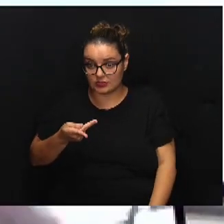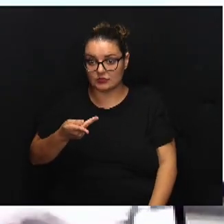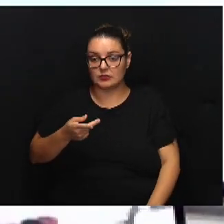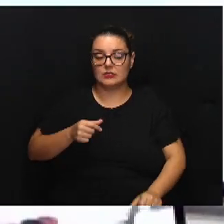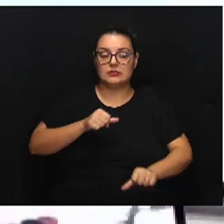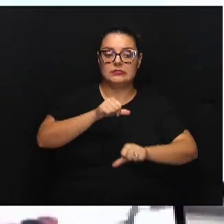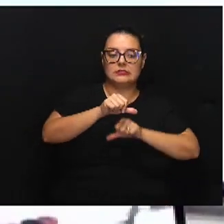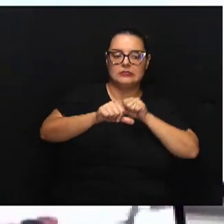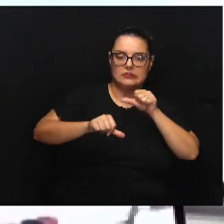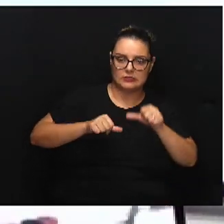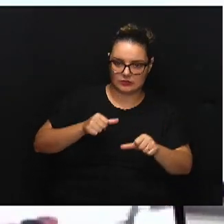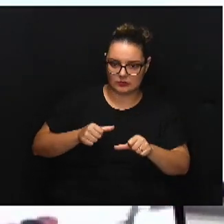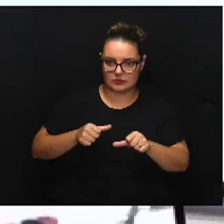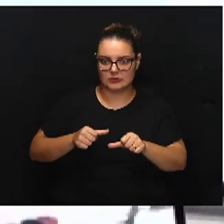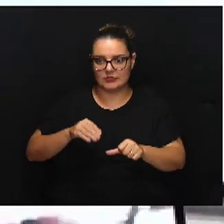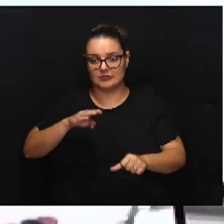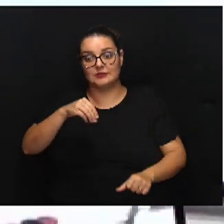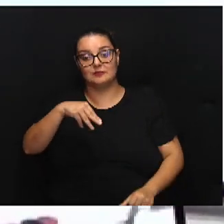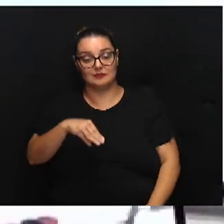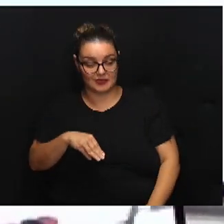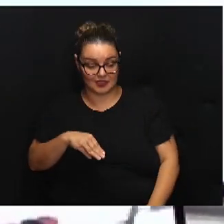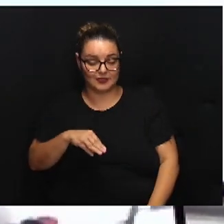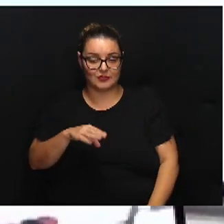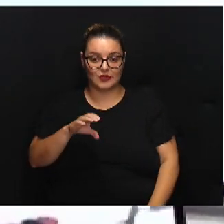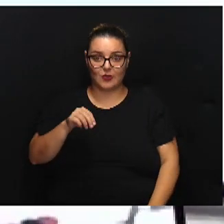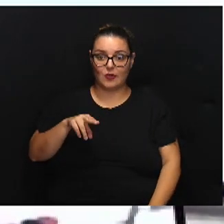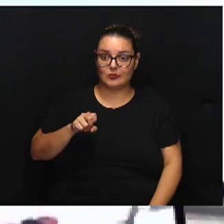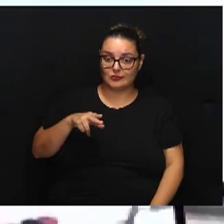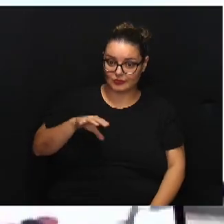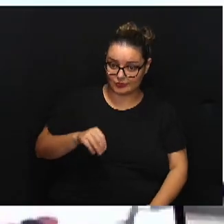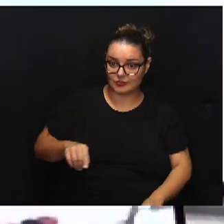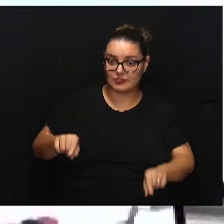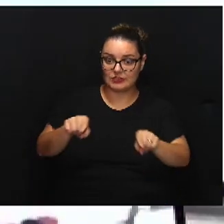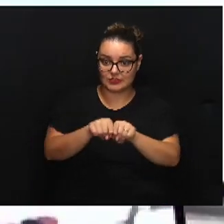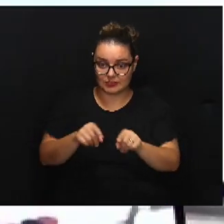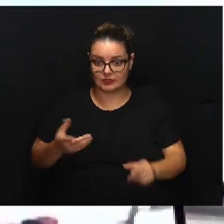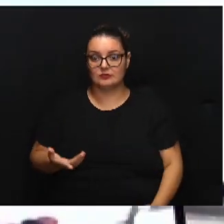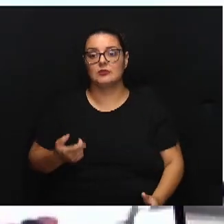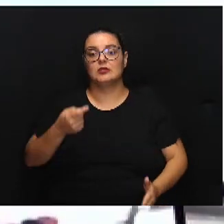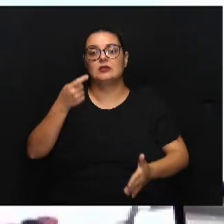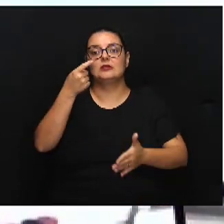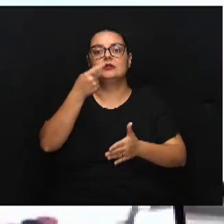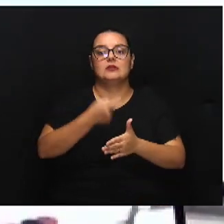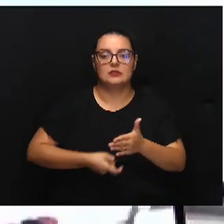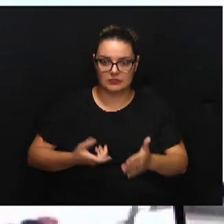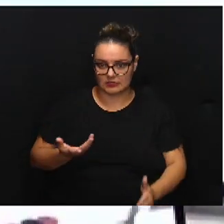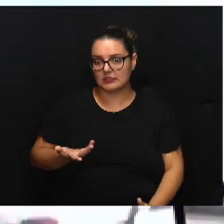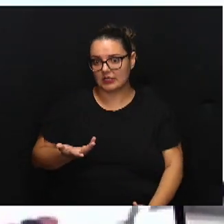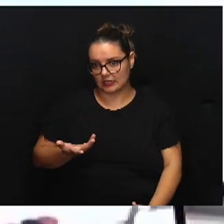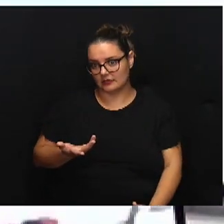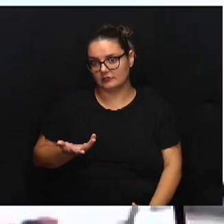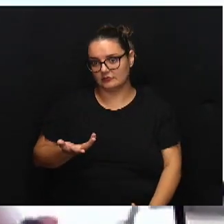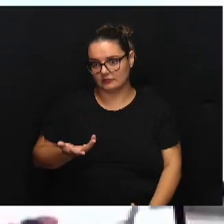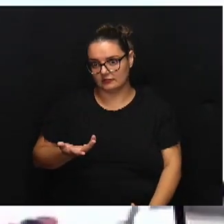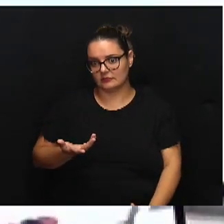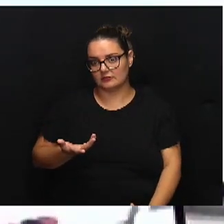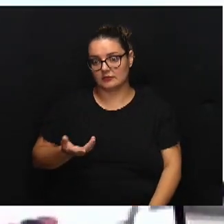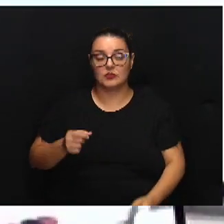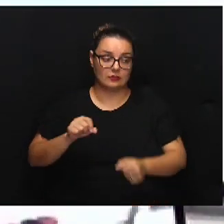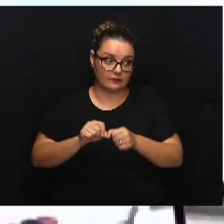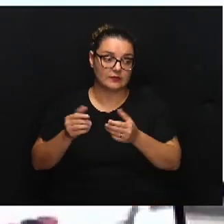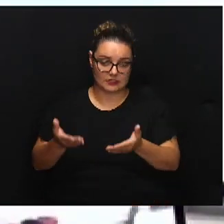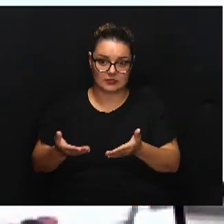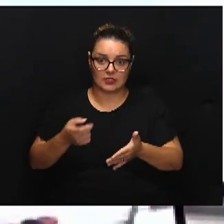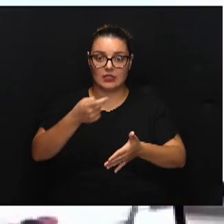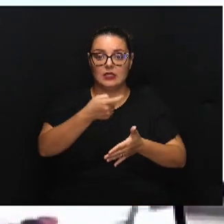transformá-lo neste bem de consumo, também, se você pegar as taxas, que eu fiz isso, né, eu peguei as